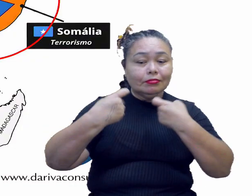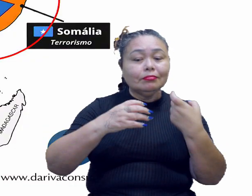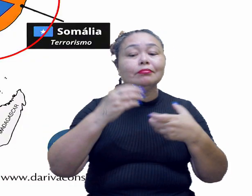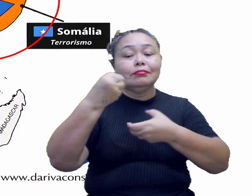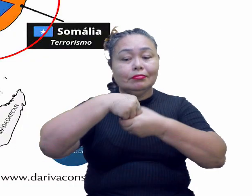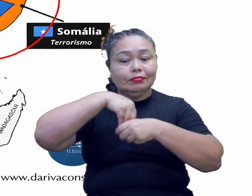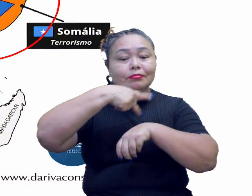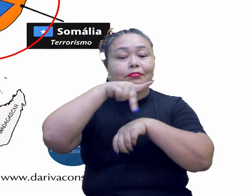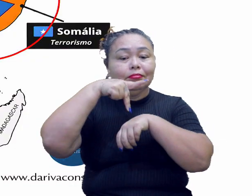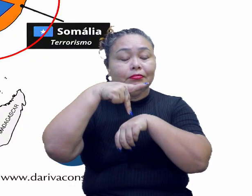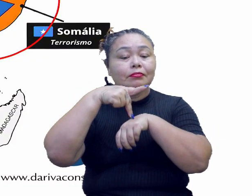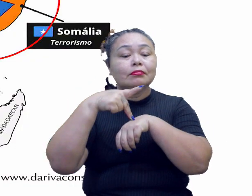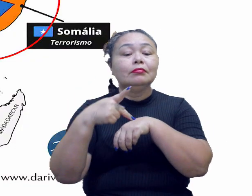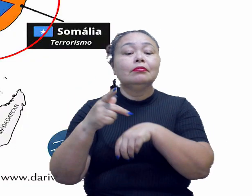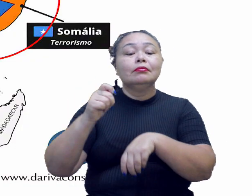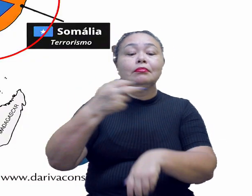civil.